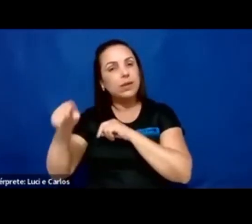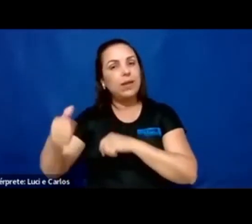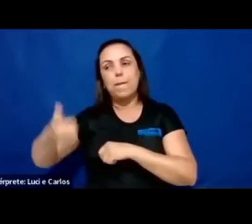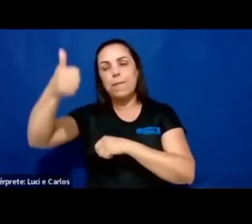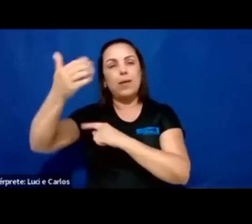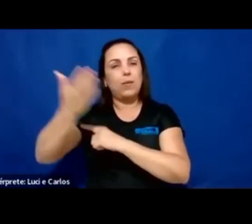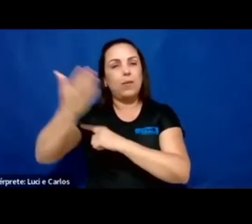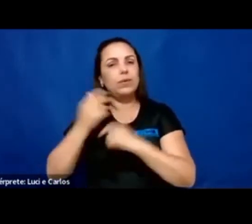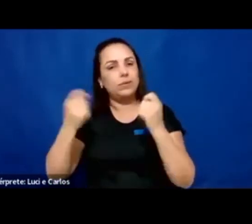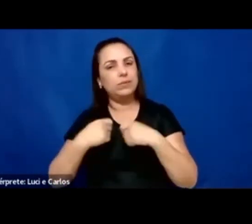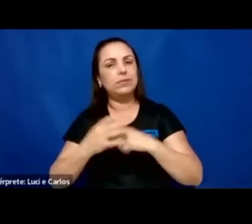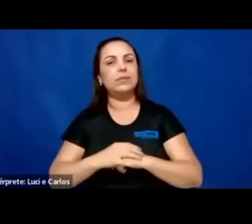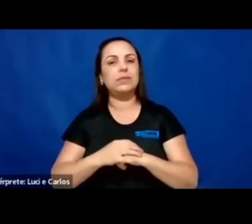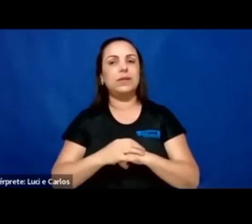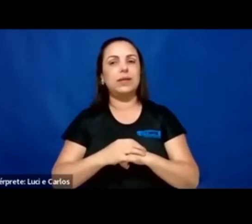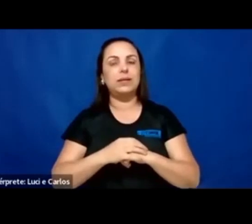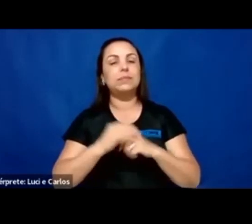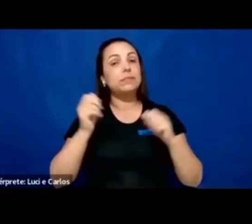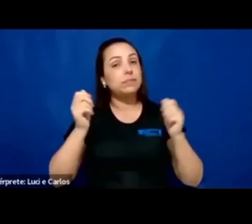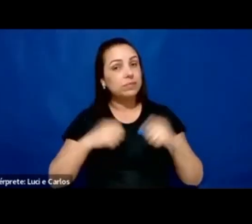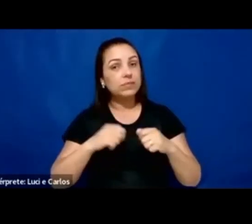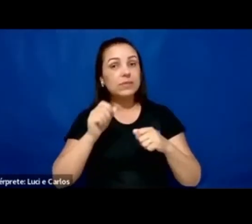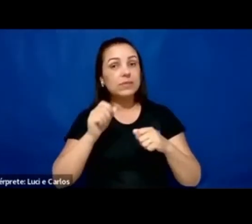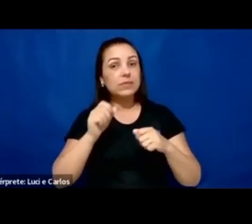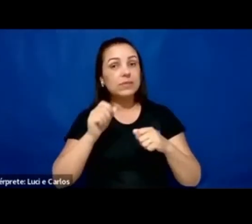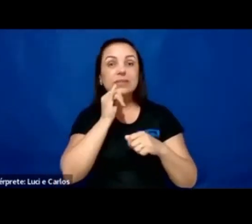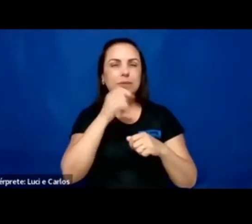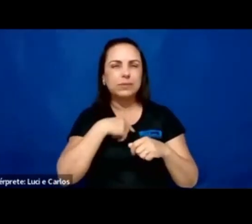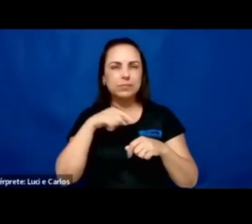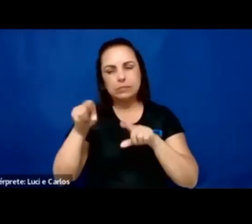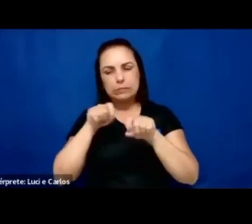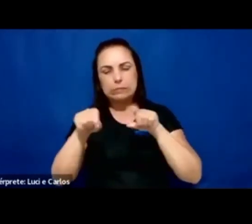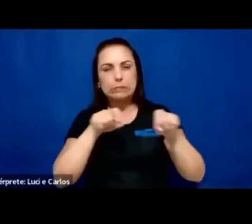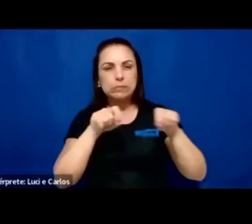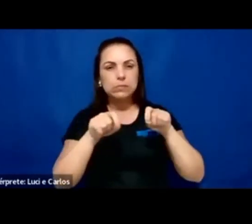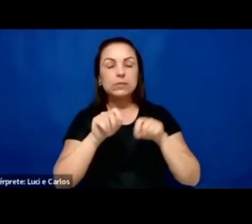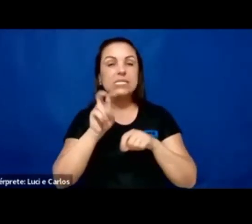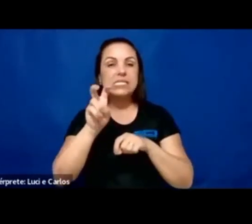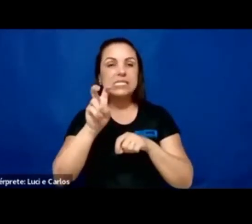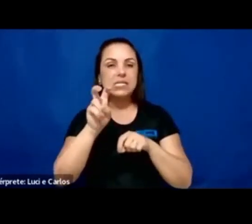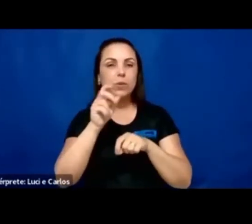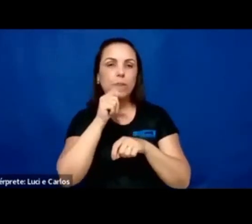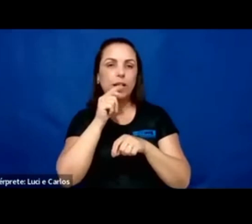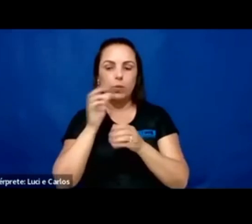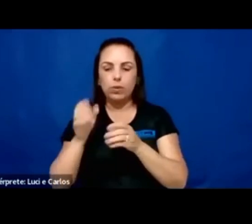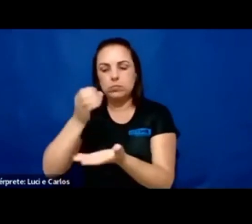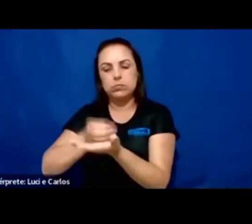falar para vocês aqui, que eu poderia pegar 5 águas diferentes e colocar aqui na mesa, na frente de vocês, e falar para vocês, ó, essas 2 águas aqui